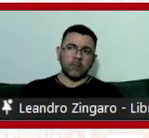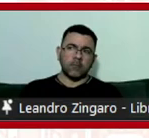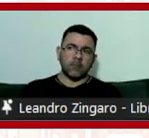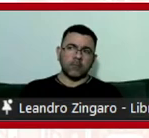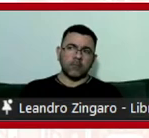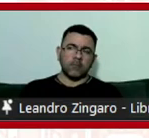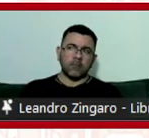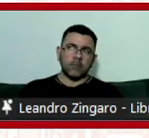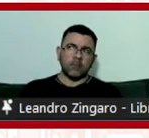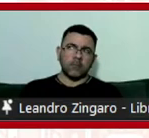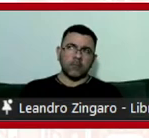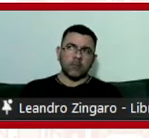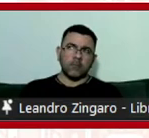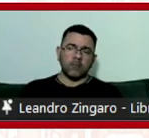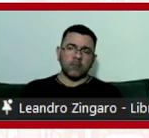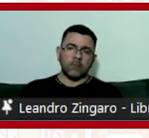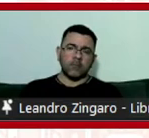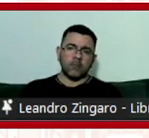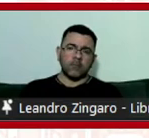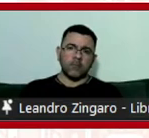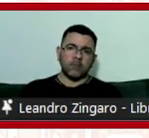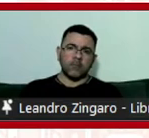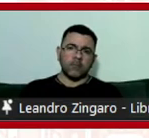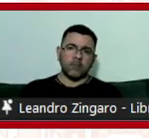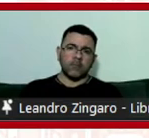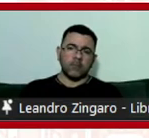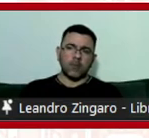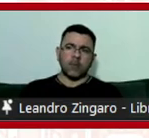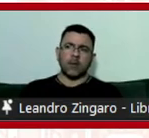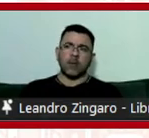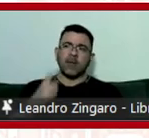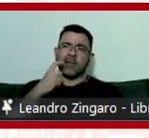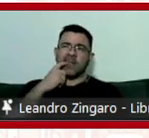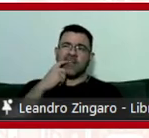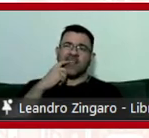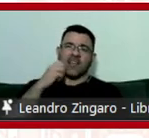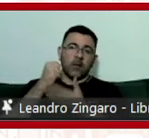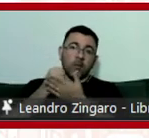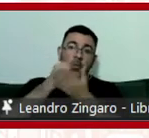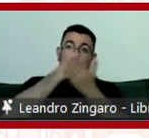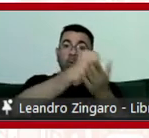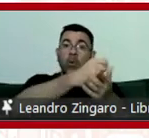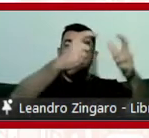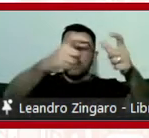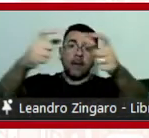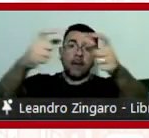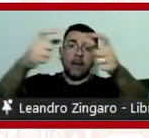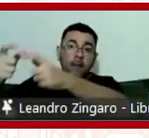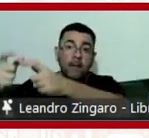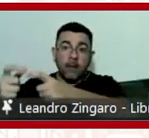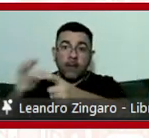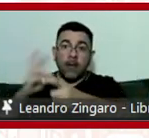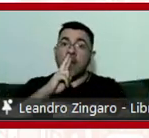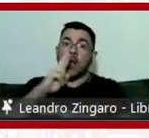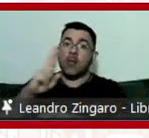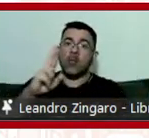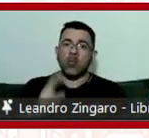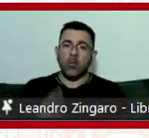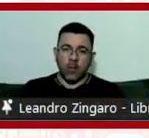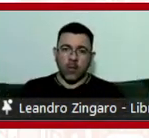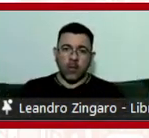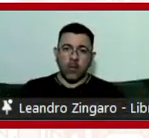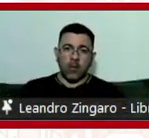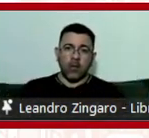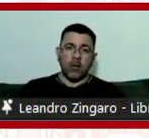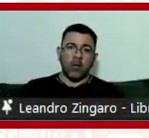odontológica em uma das seguintes policlínicas Policlínica amau cutinho Policlínica gamen Magalhães ou